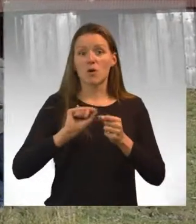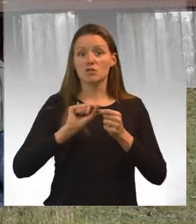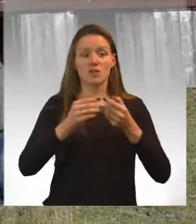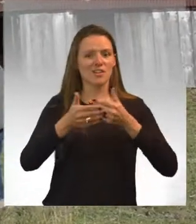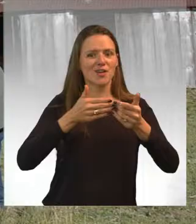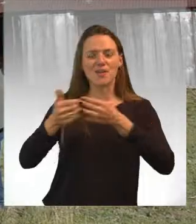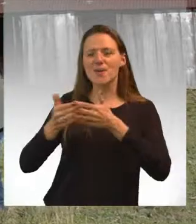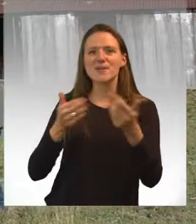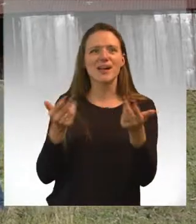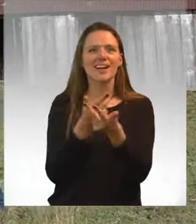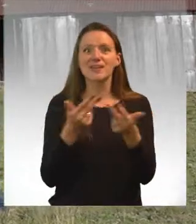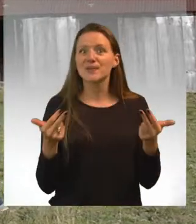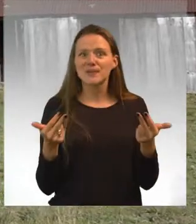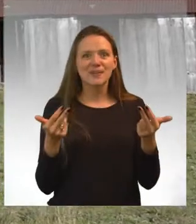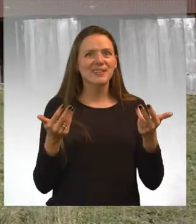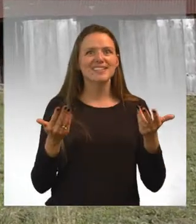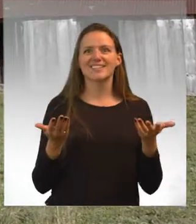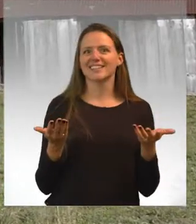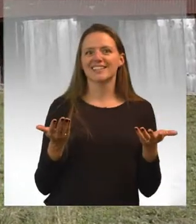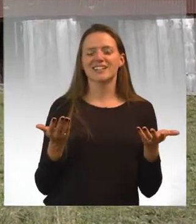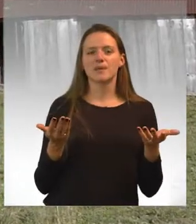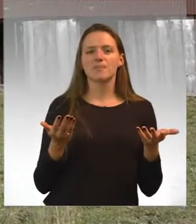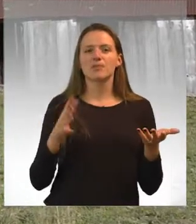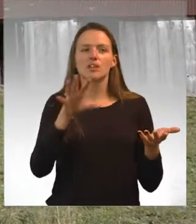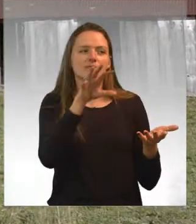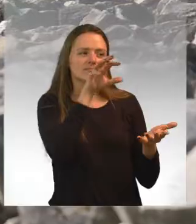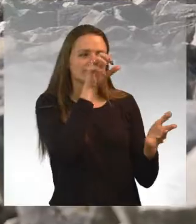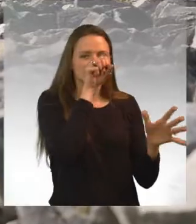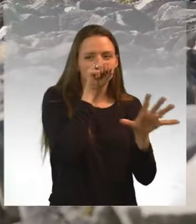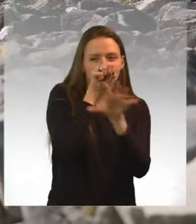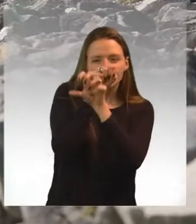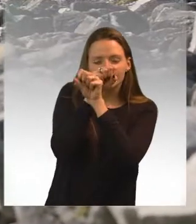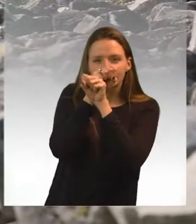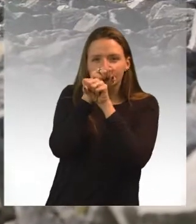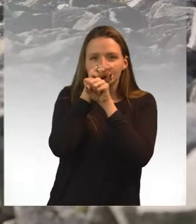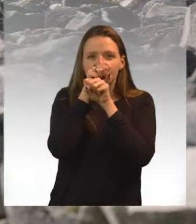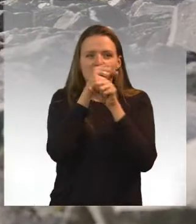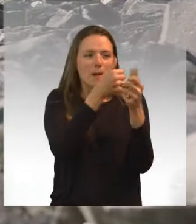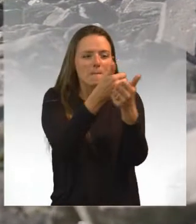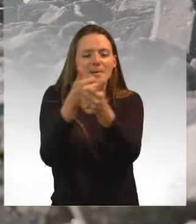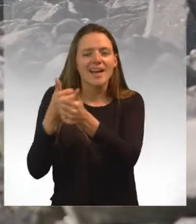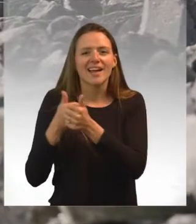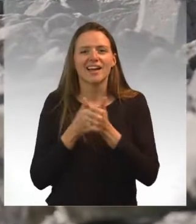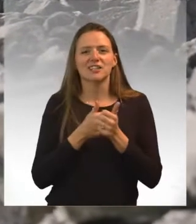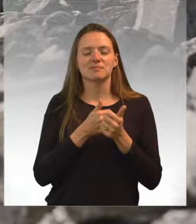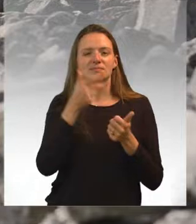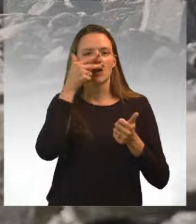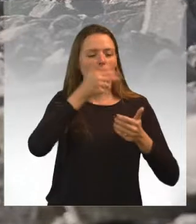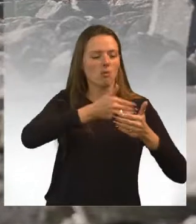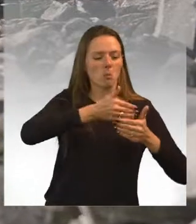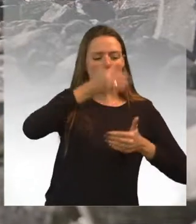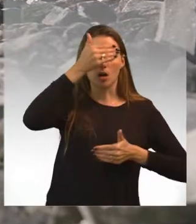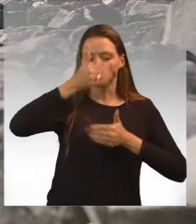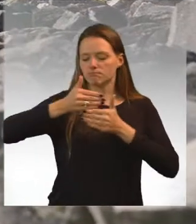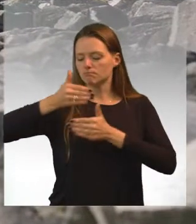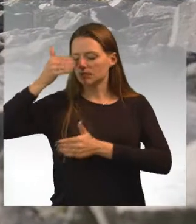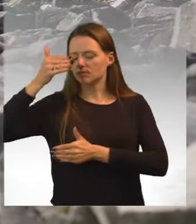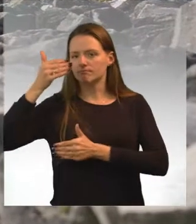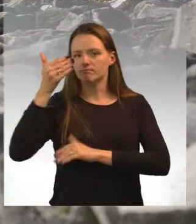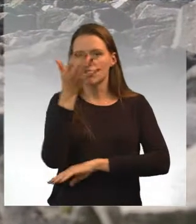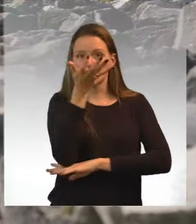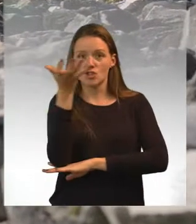ali, e os cheios estão ali em volta. É como se fossem paredes de